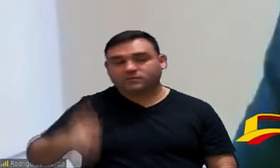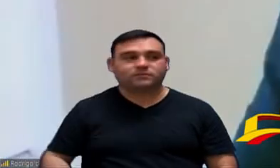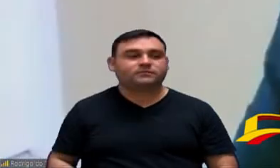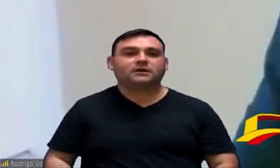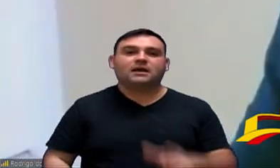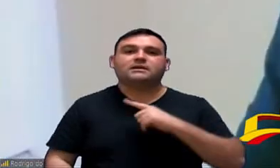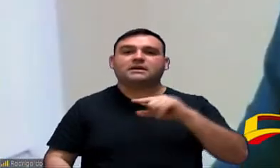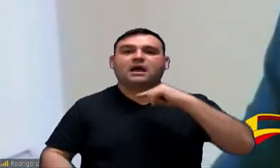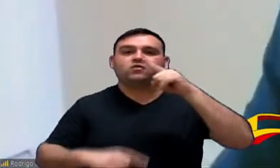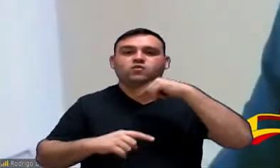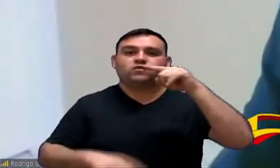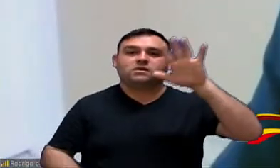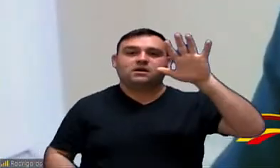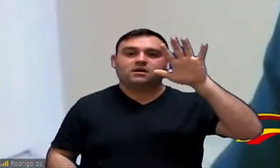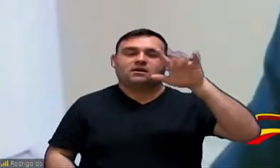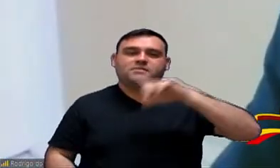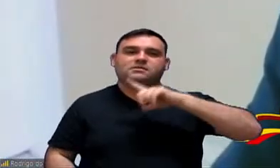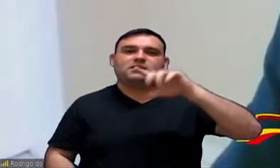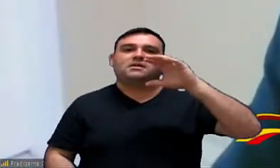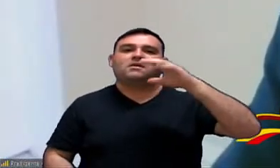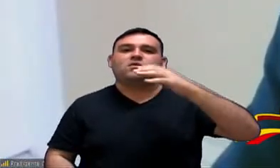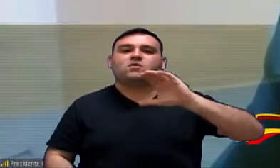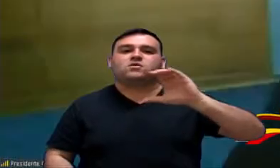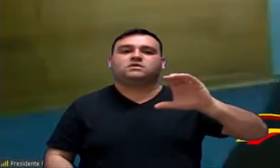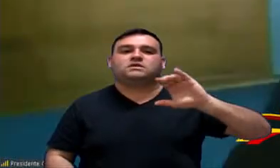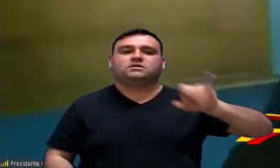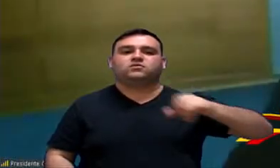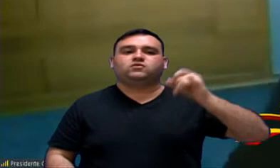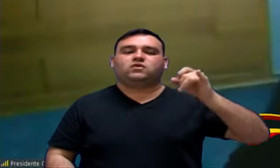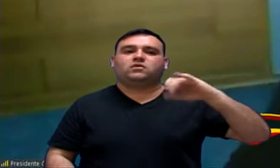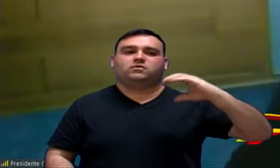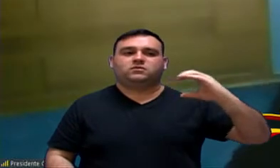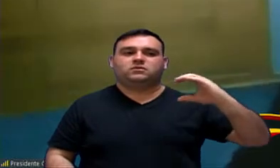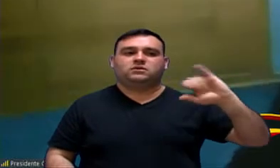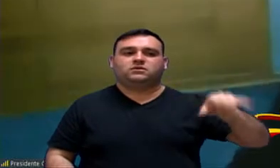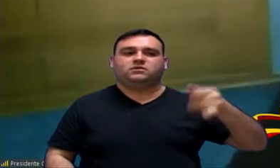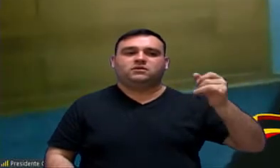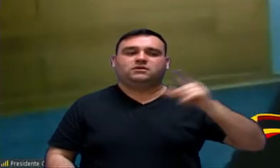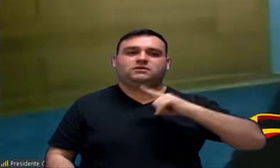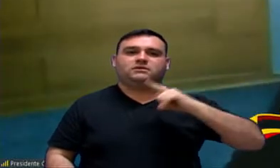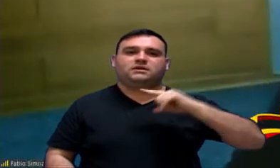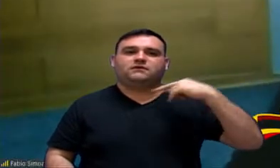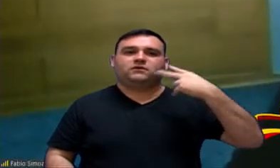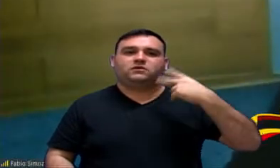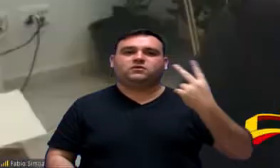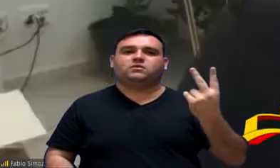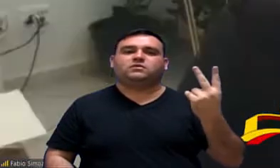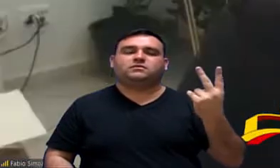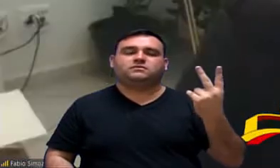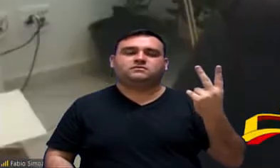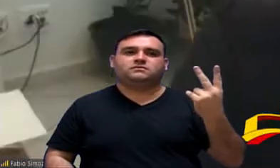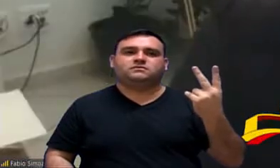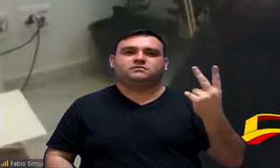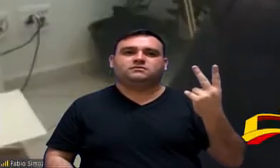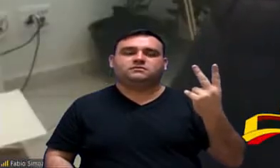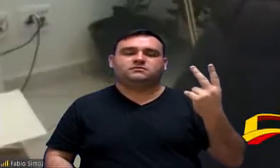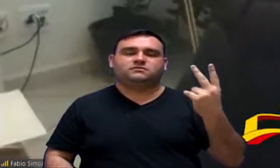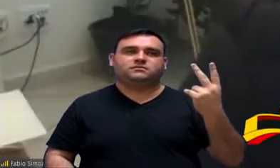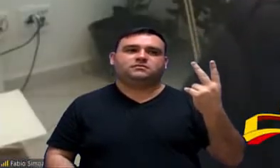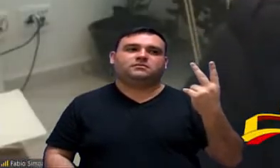questão de ordem, Cláudio, Cícero. Ah, questão de ordem, o Cícero. Tem a questão de ordem de dois vereadores. Ah,